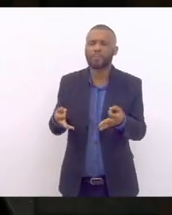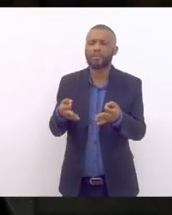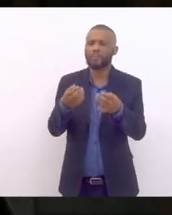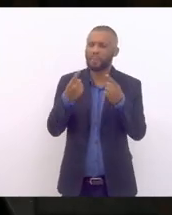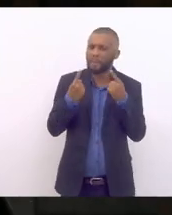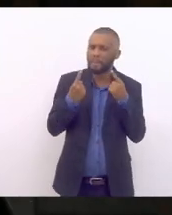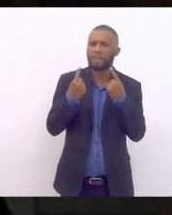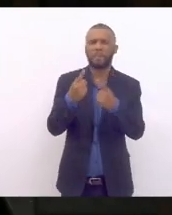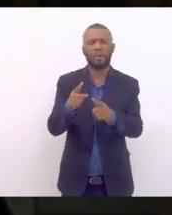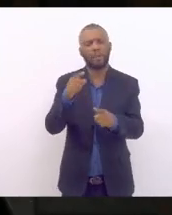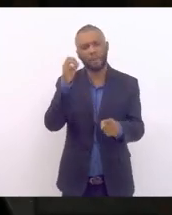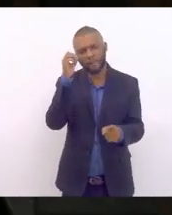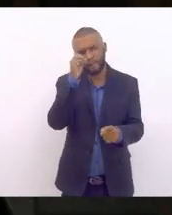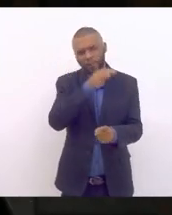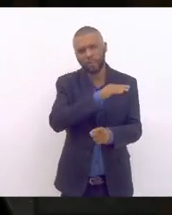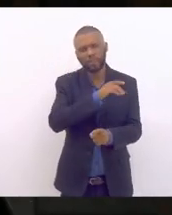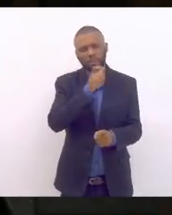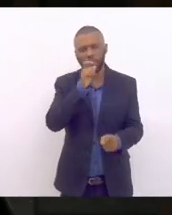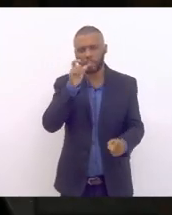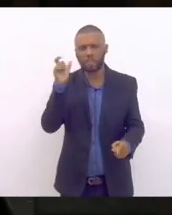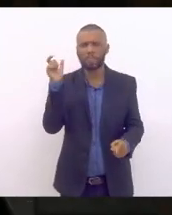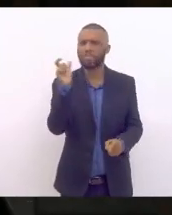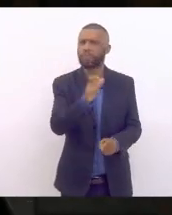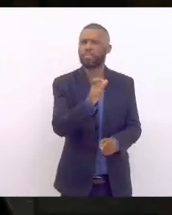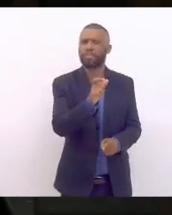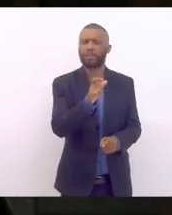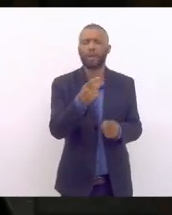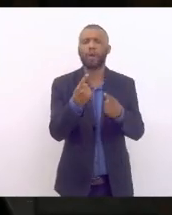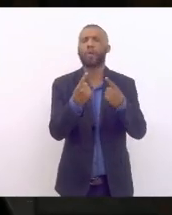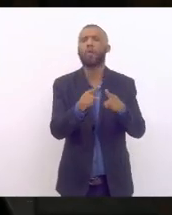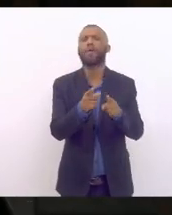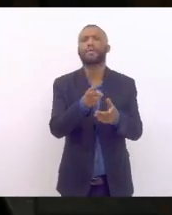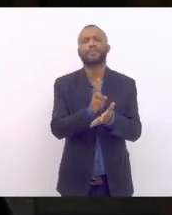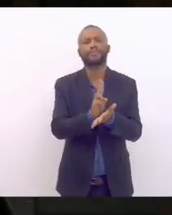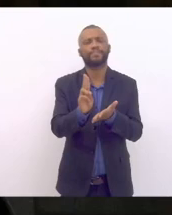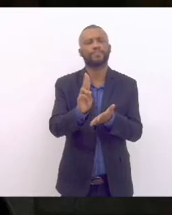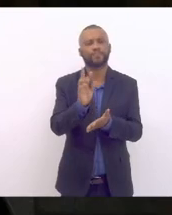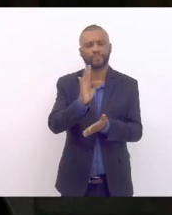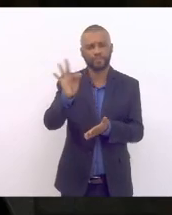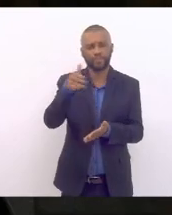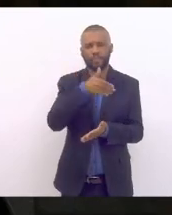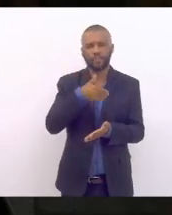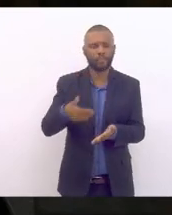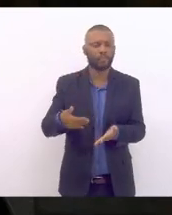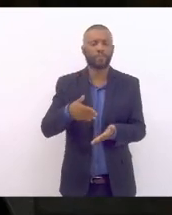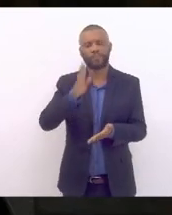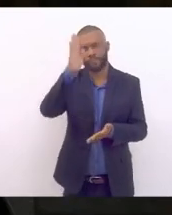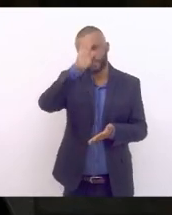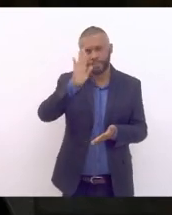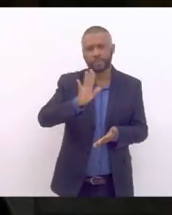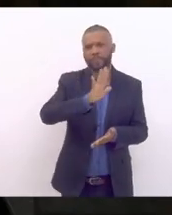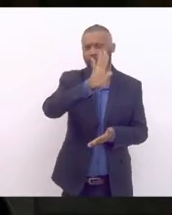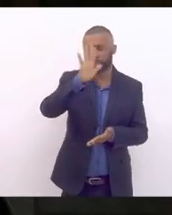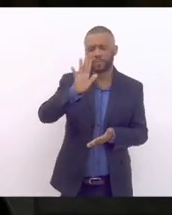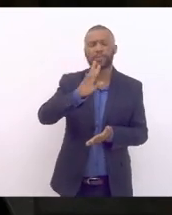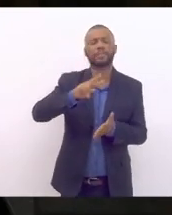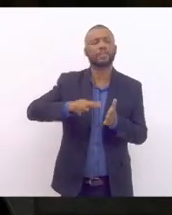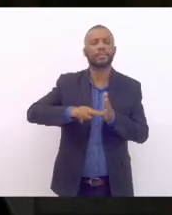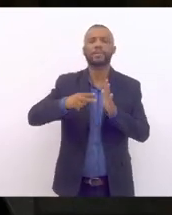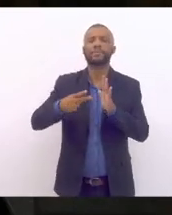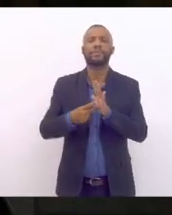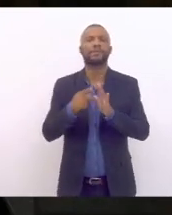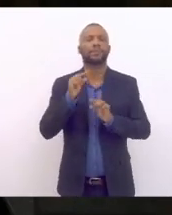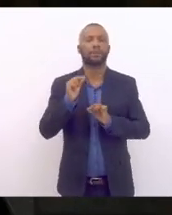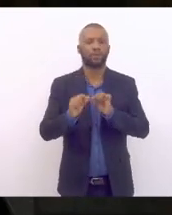verdadeira ofensiva diz fechada contra as universidades federais pelo governo brasileiro significa